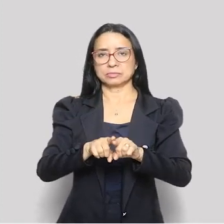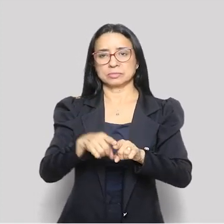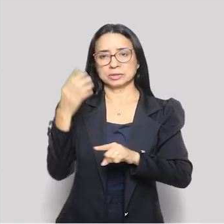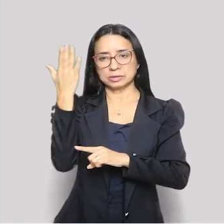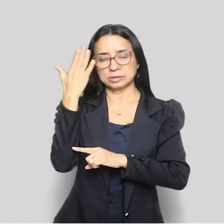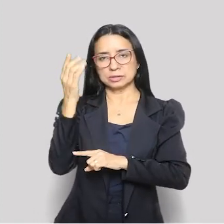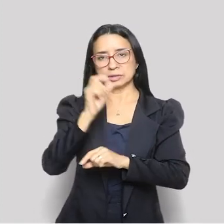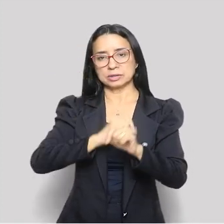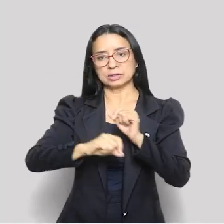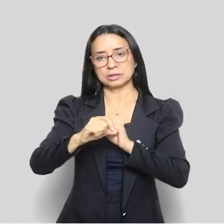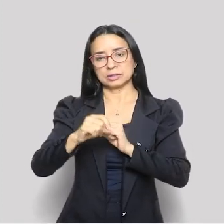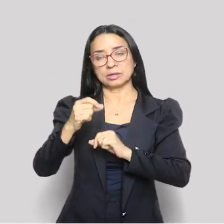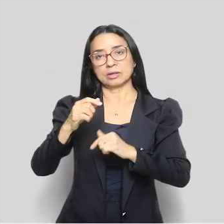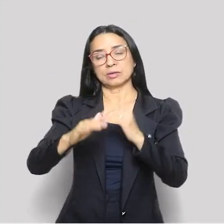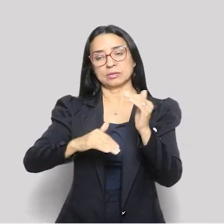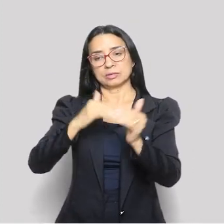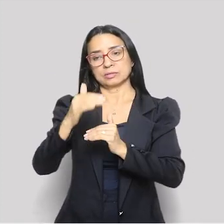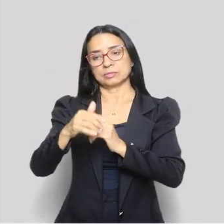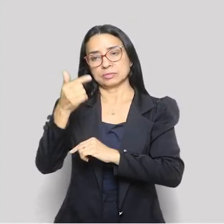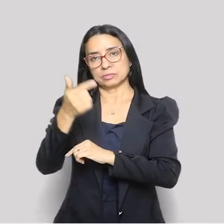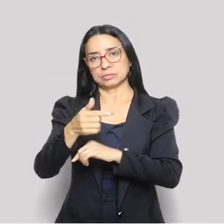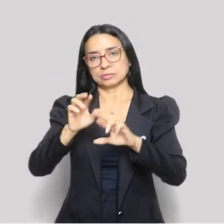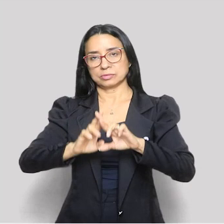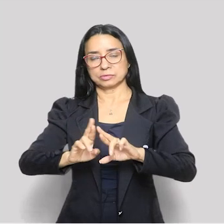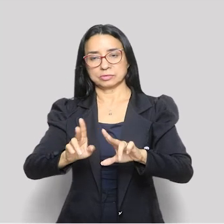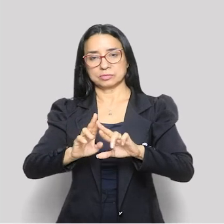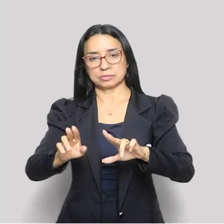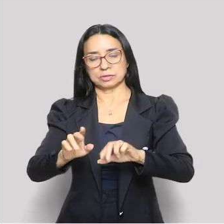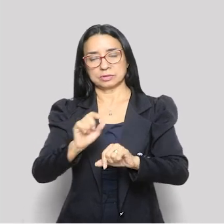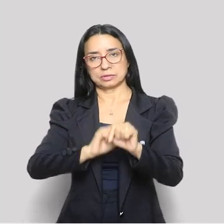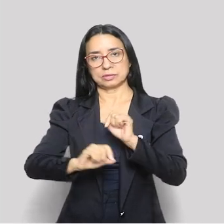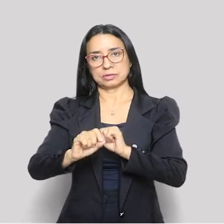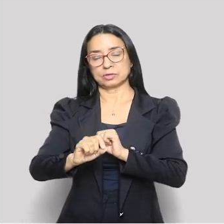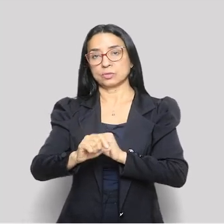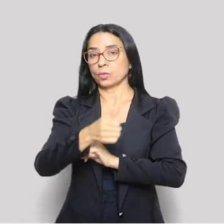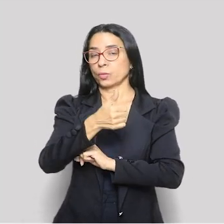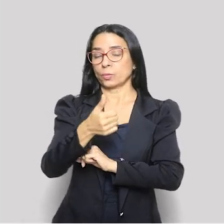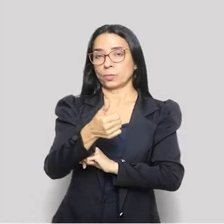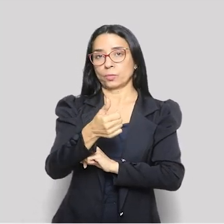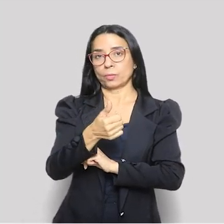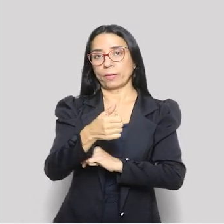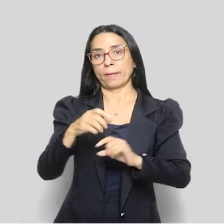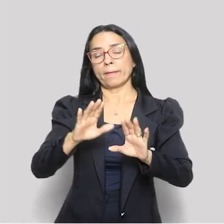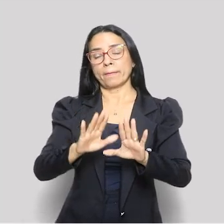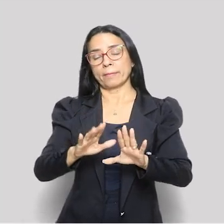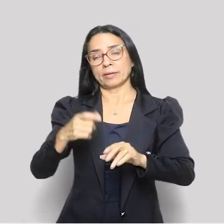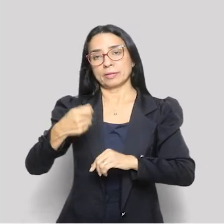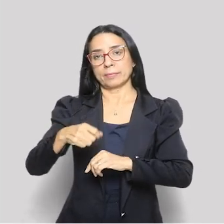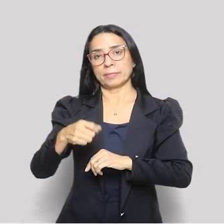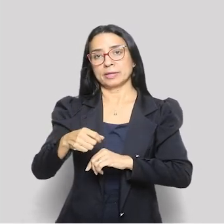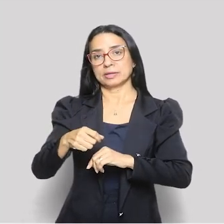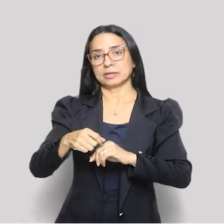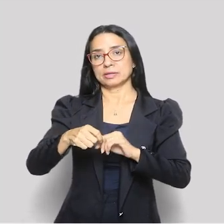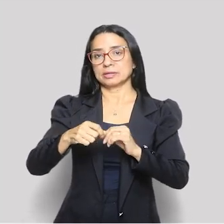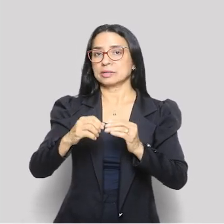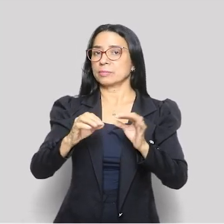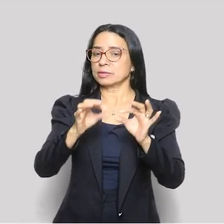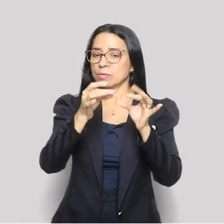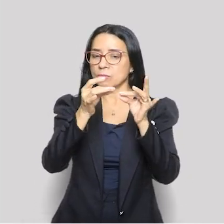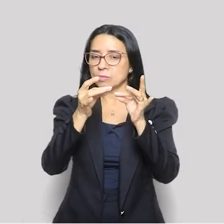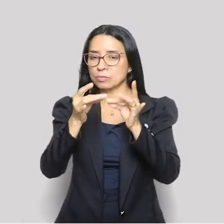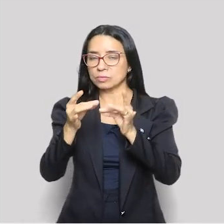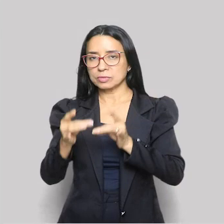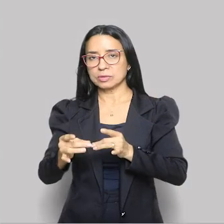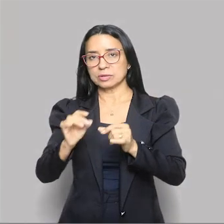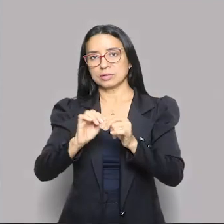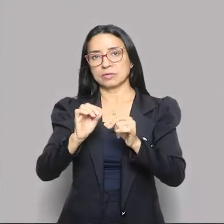o desenvolvimento 2, que se difere um pouco do desenvolvimento 1, mas é necessário que a gente aprenda o passo a passo para que você faça